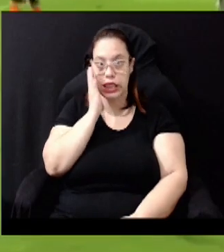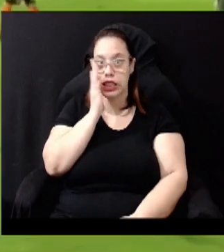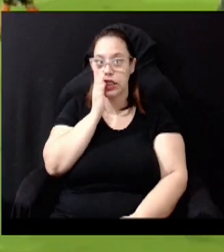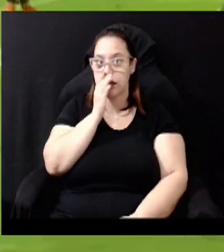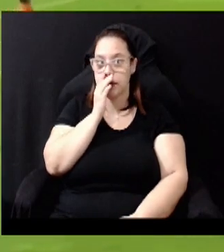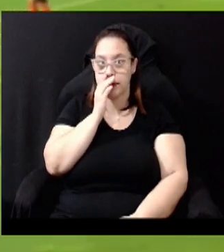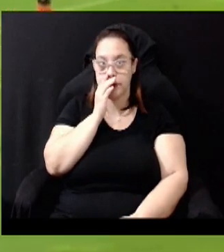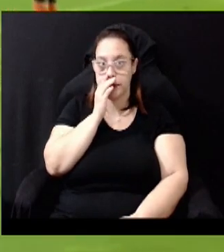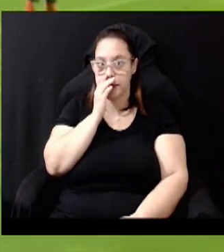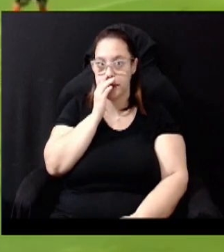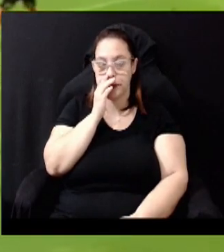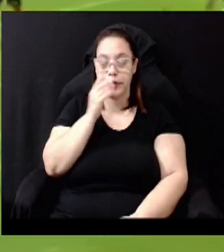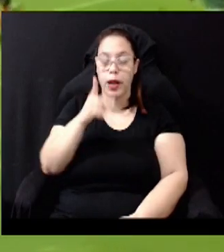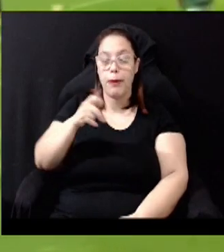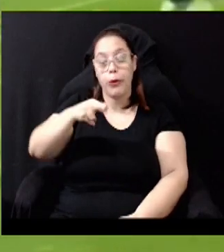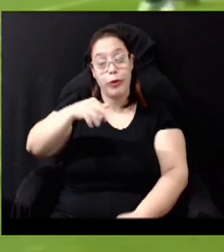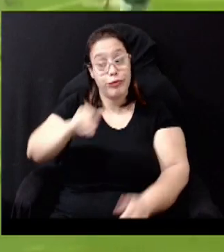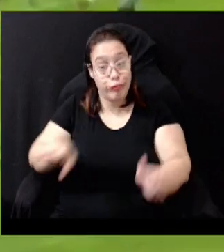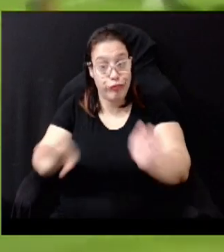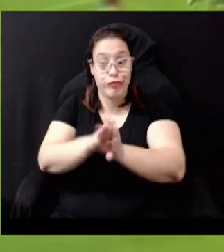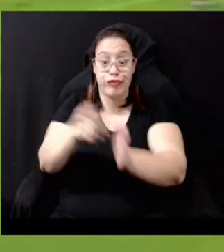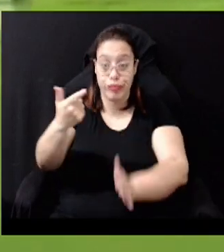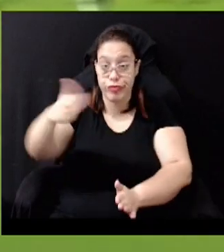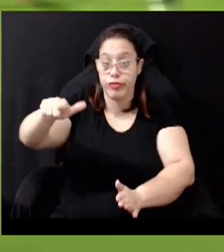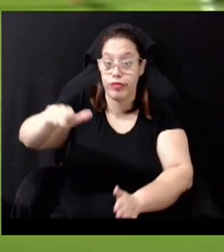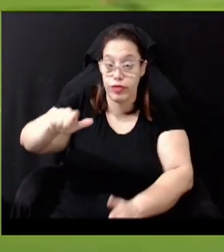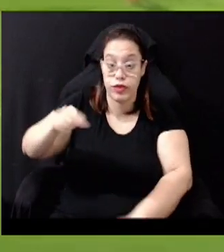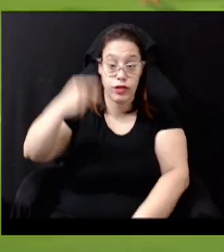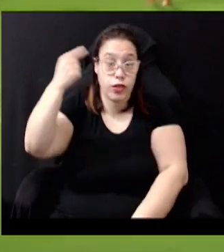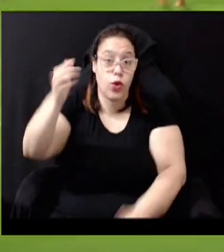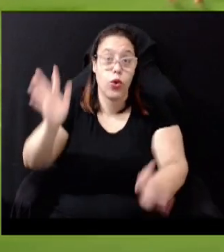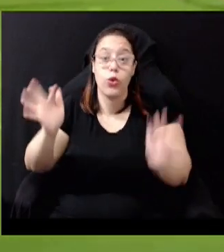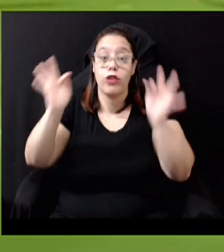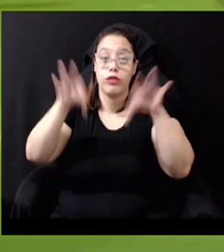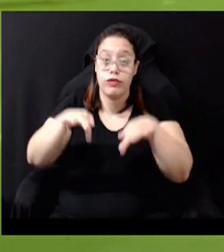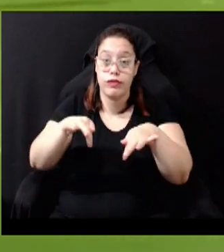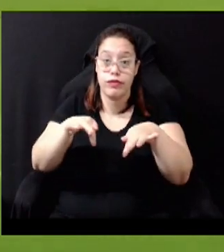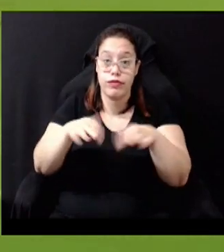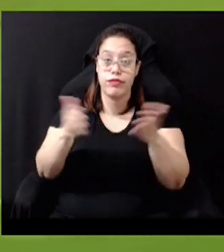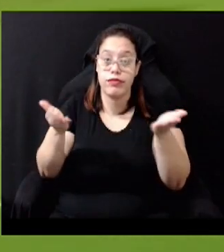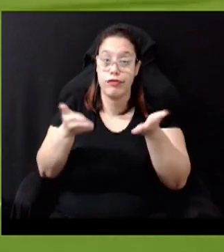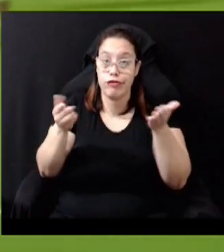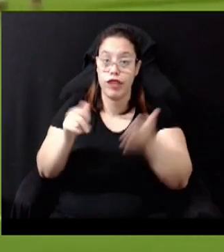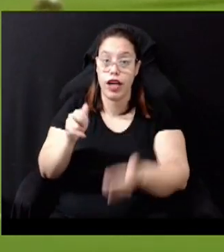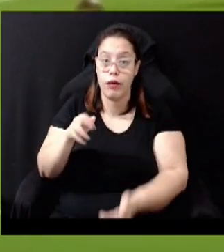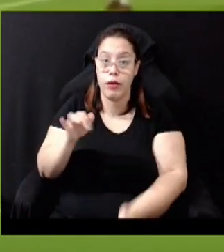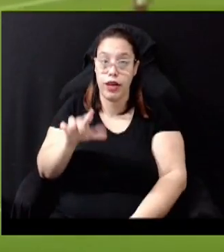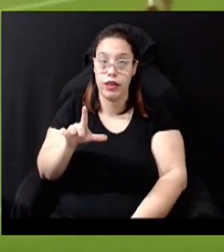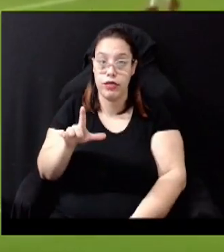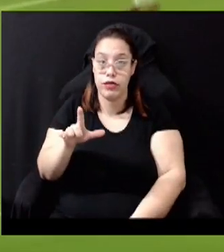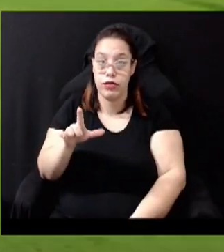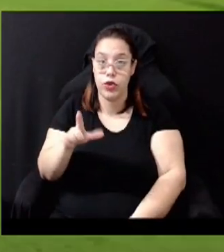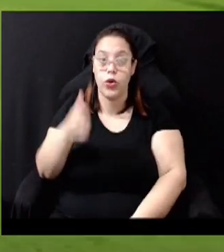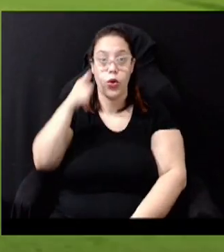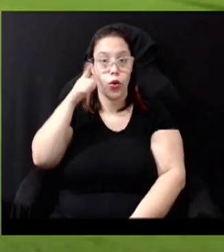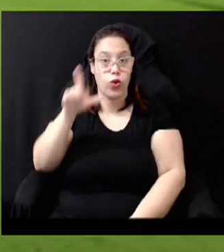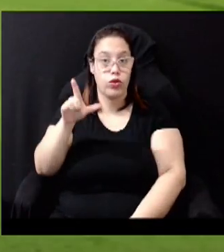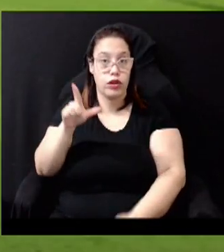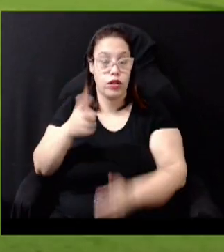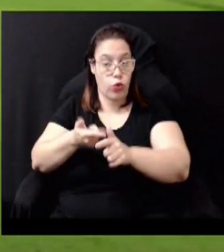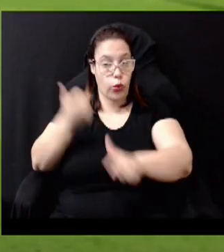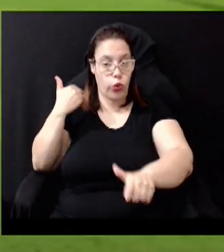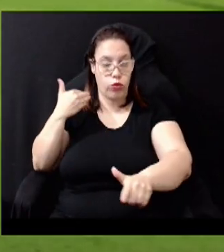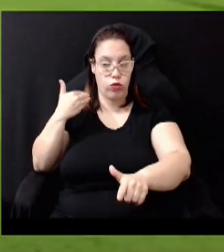O Palmeiras chegou de novo em outra finalização e agora Gabriel Mesquita conseguiu espalmar.